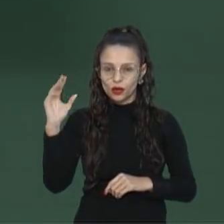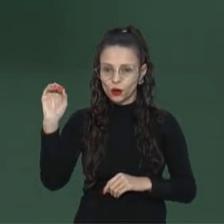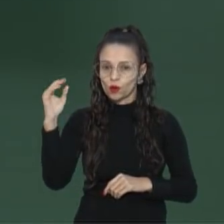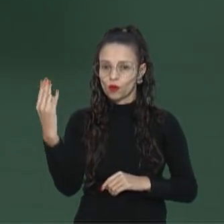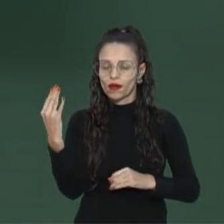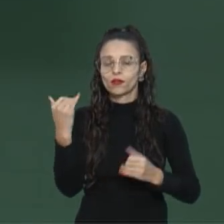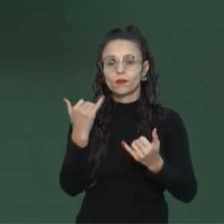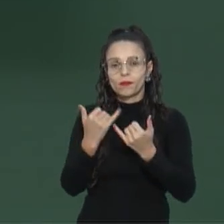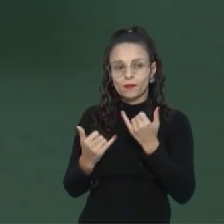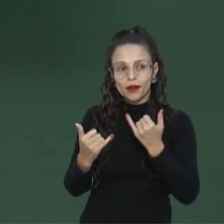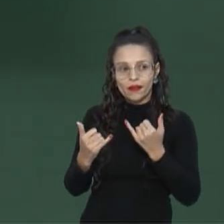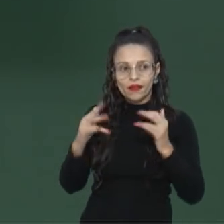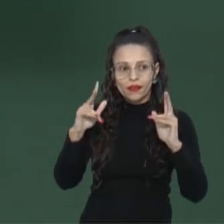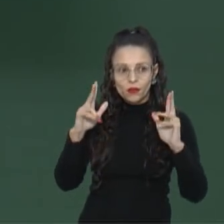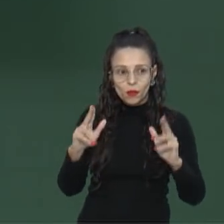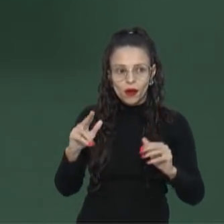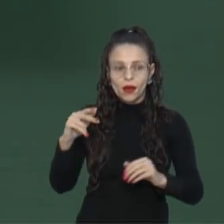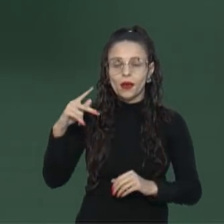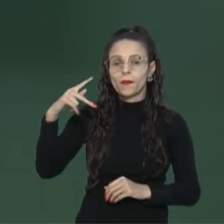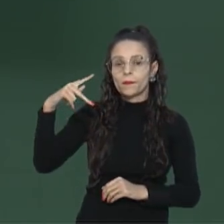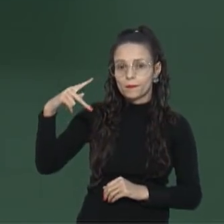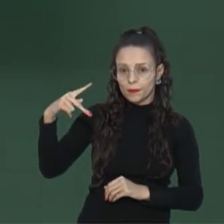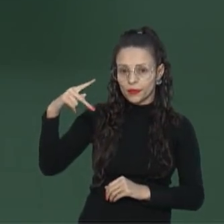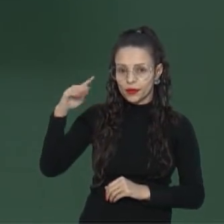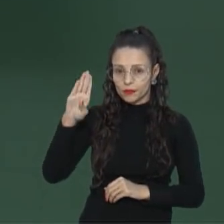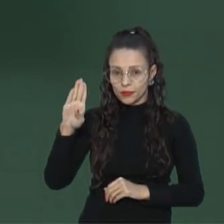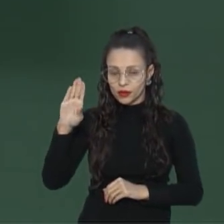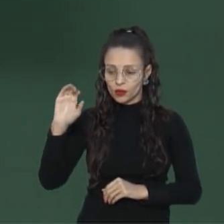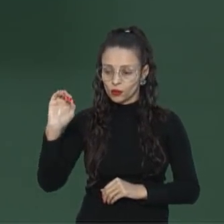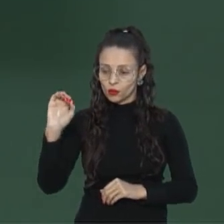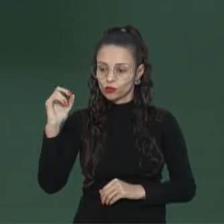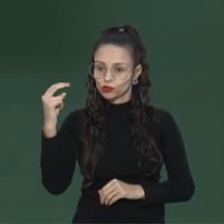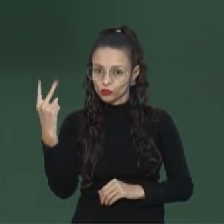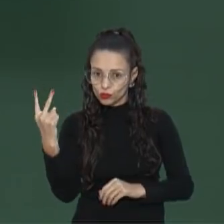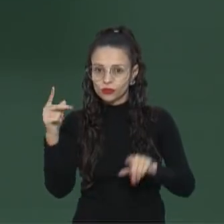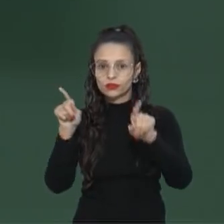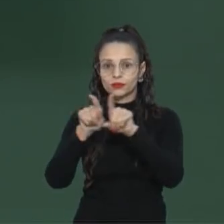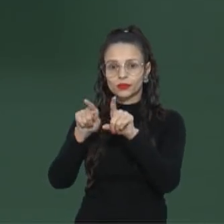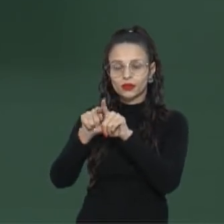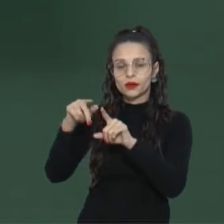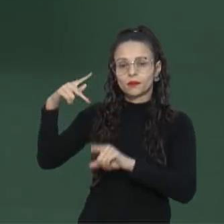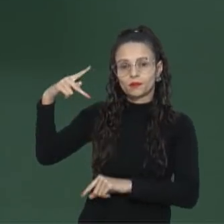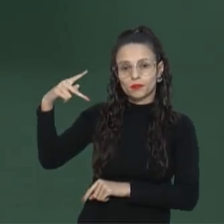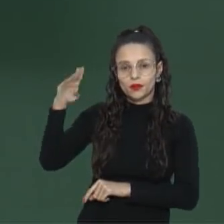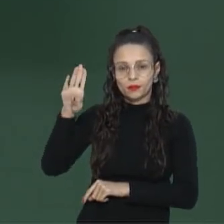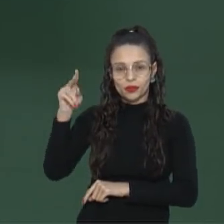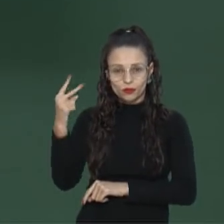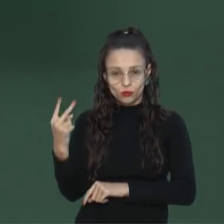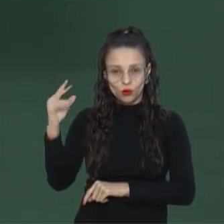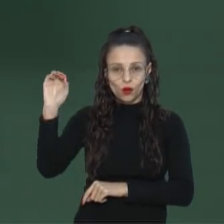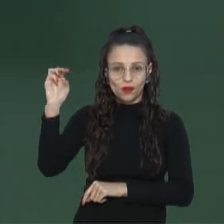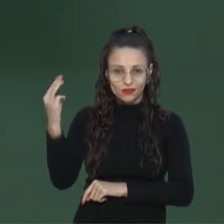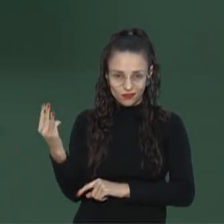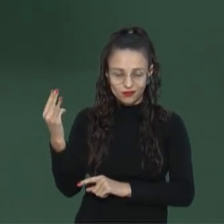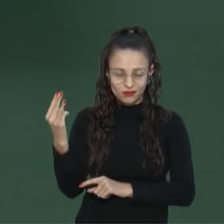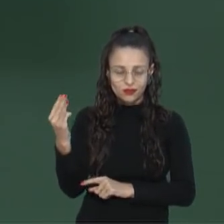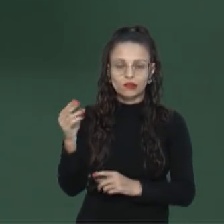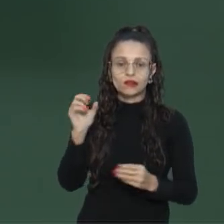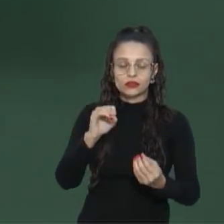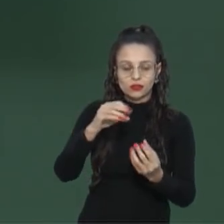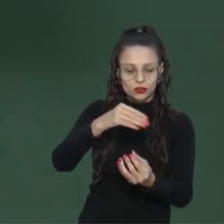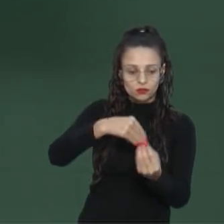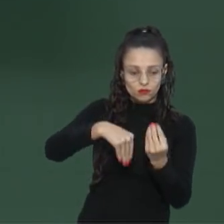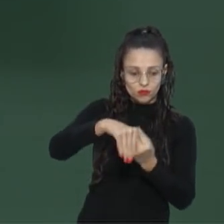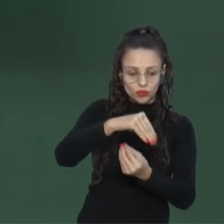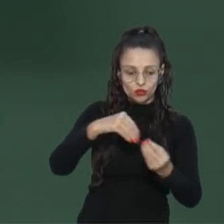sendo PbO2 e PB2O3. Ele, quando colocado numa mistura,